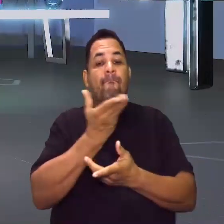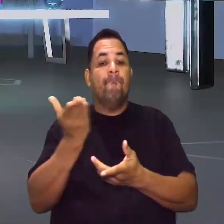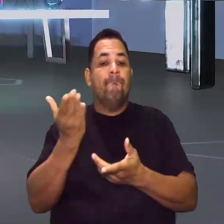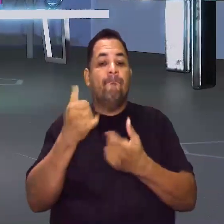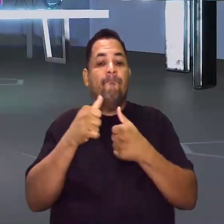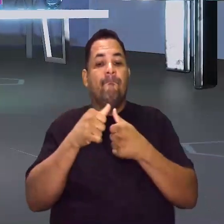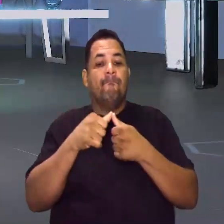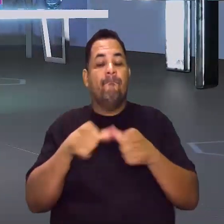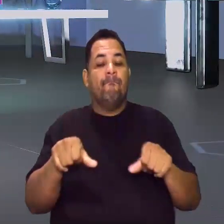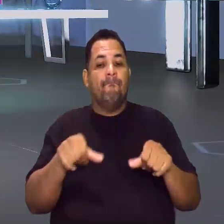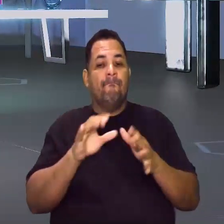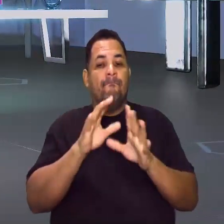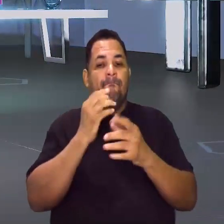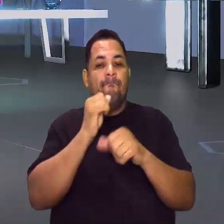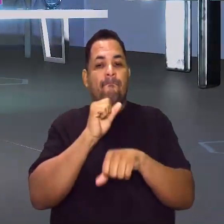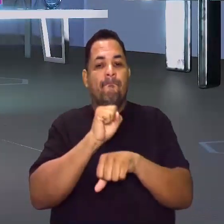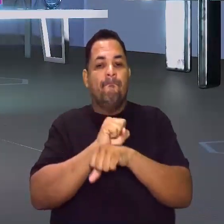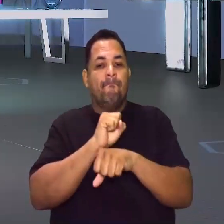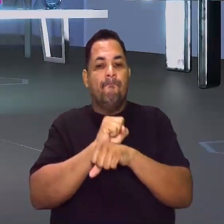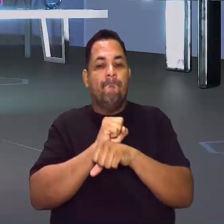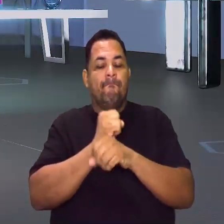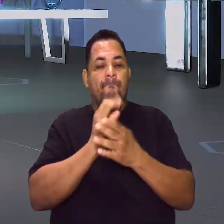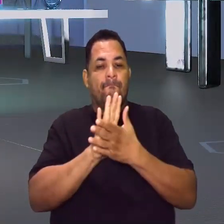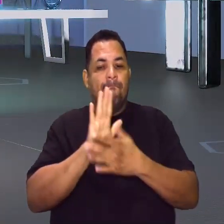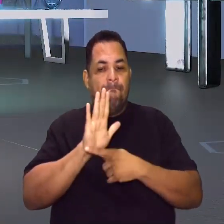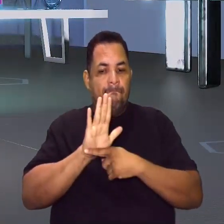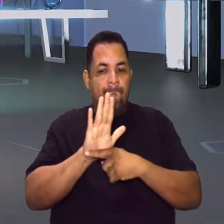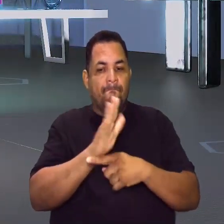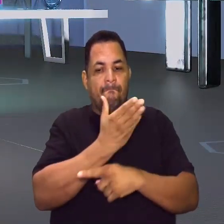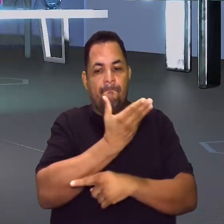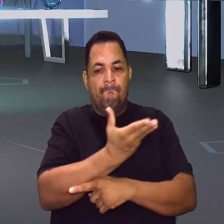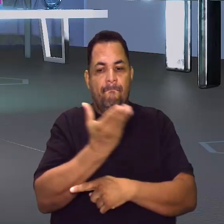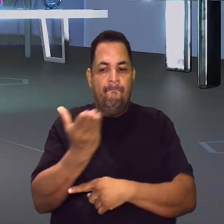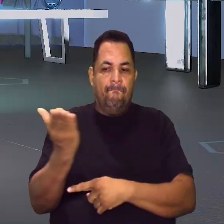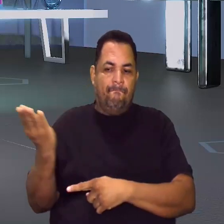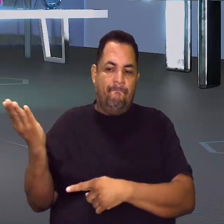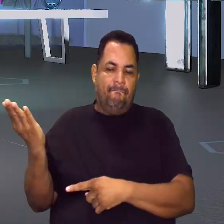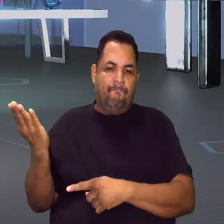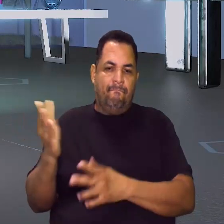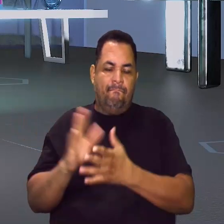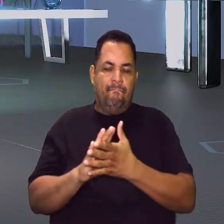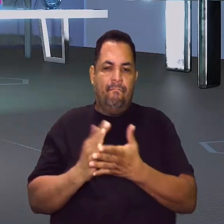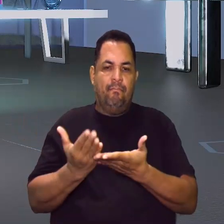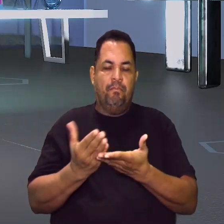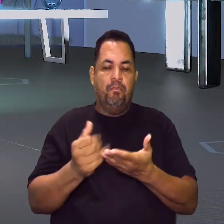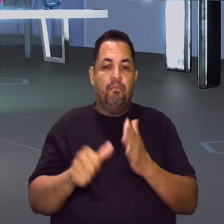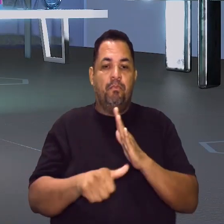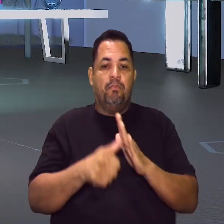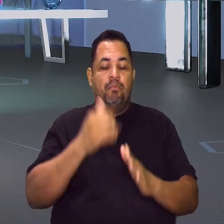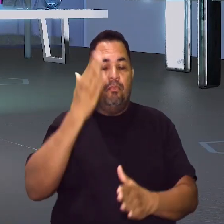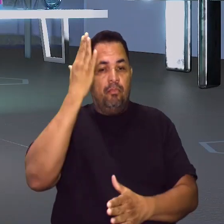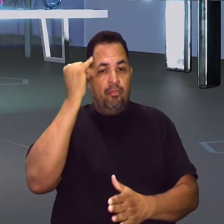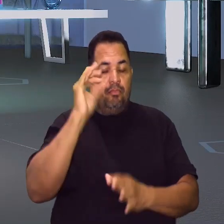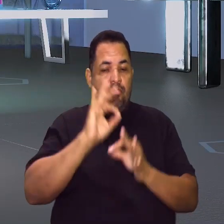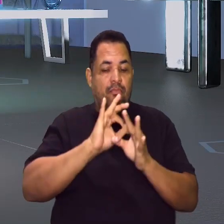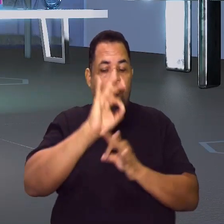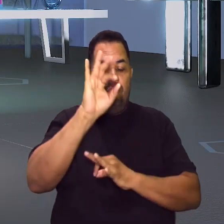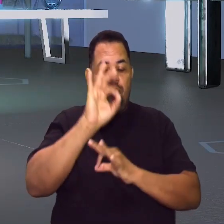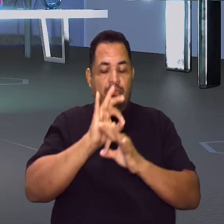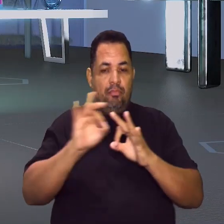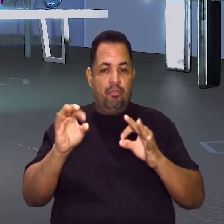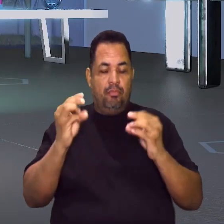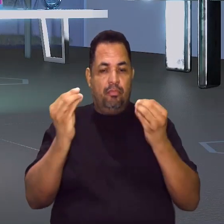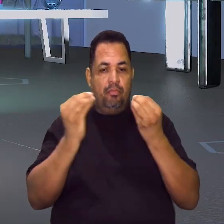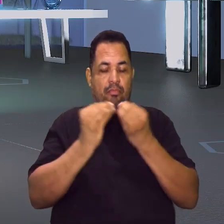tá? Esperamos ter contribuído. Primeiro, saber o que é uma geometria